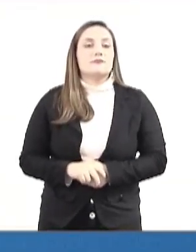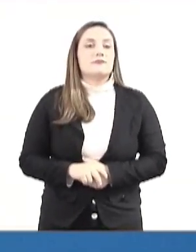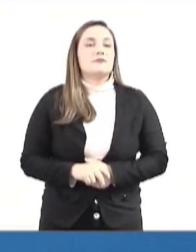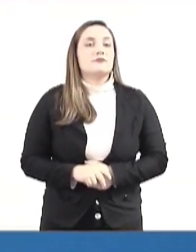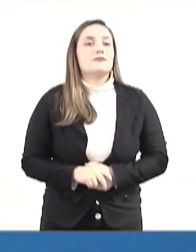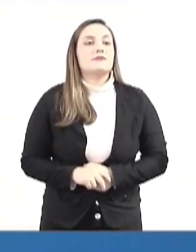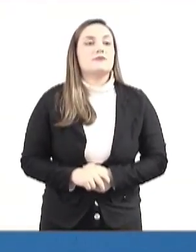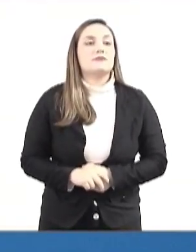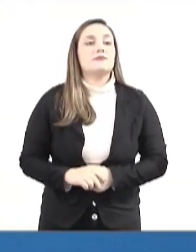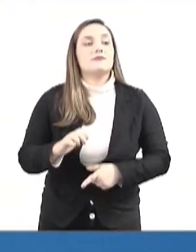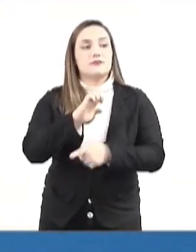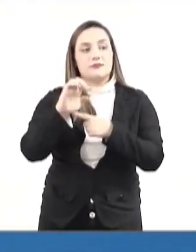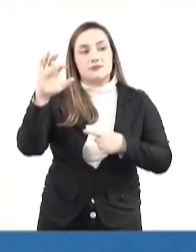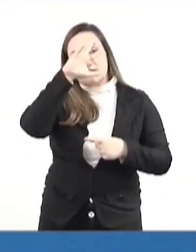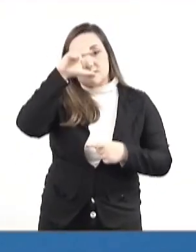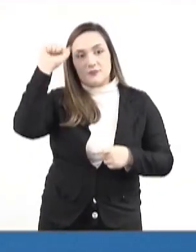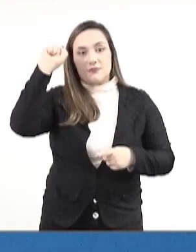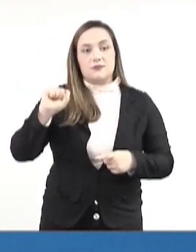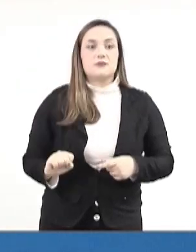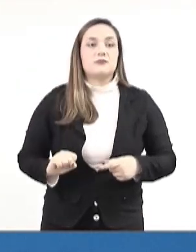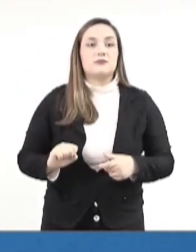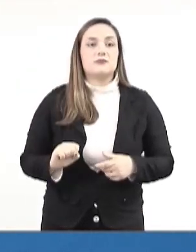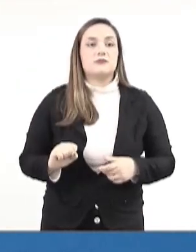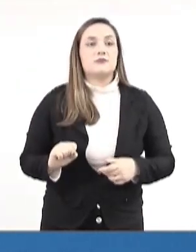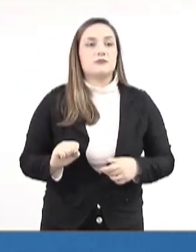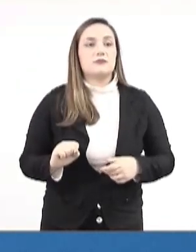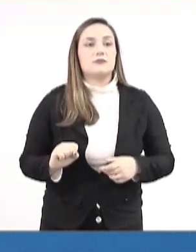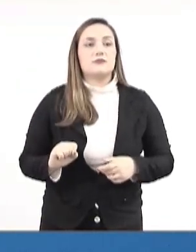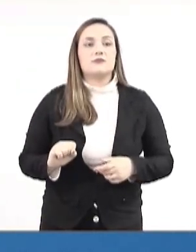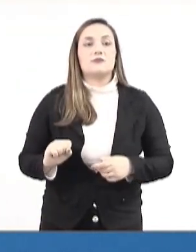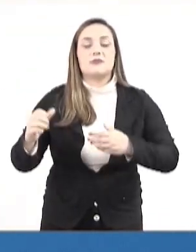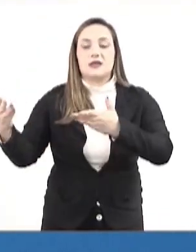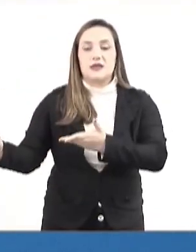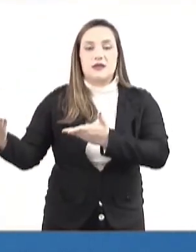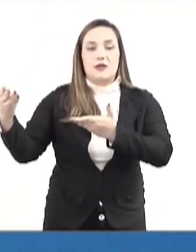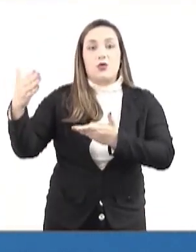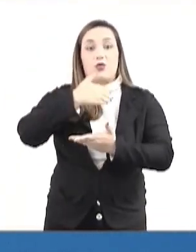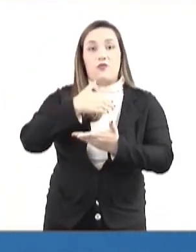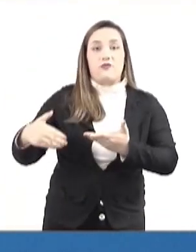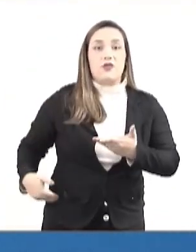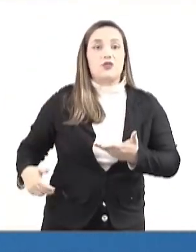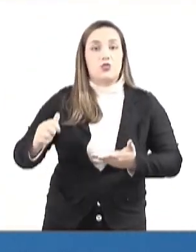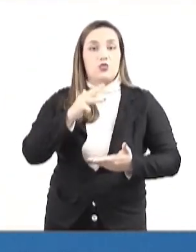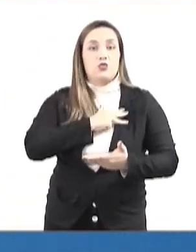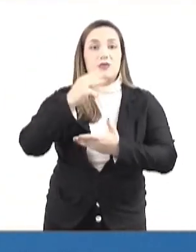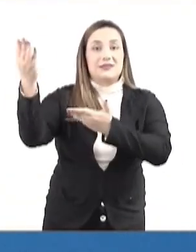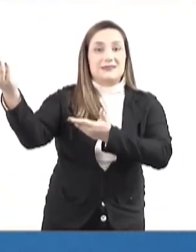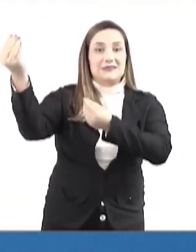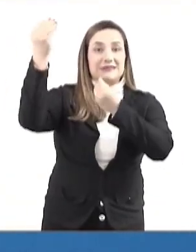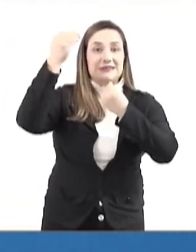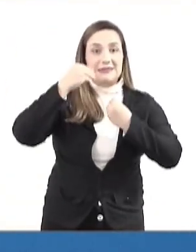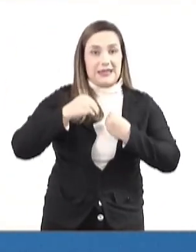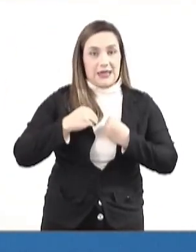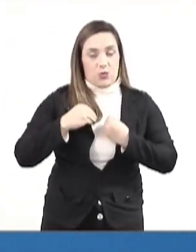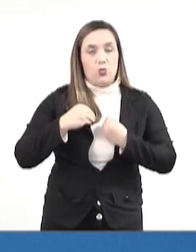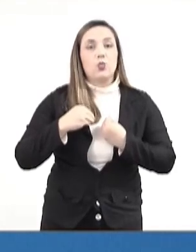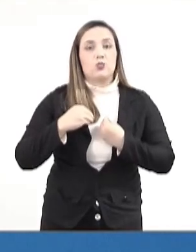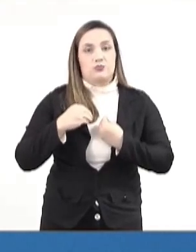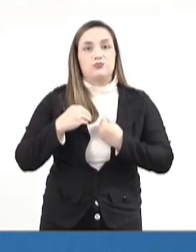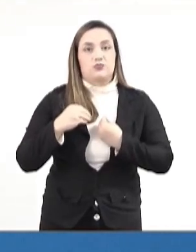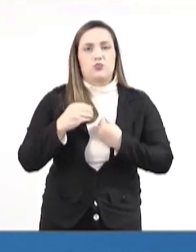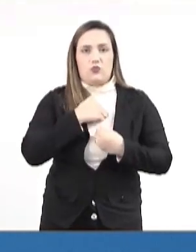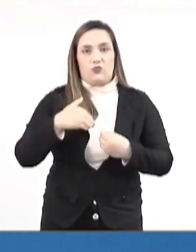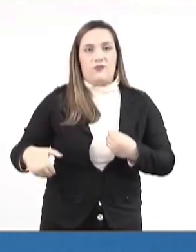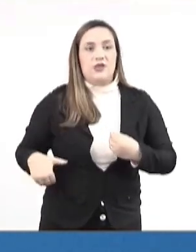O nosso estado, Mato Grosso do Sul, está recebendo do governo Lula, do governo